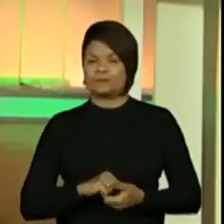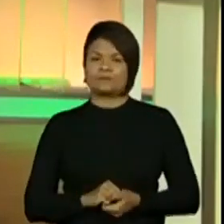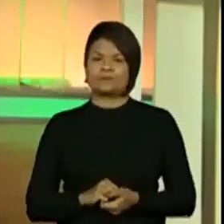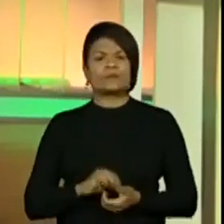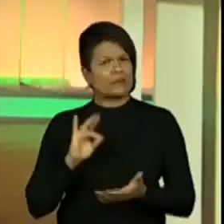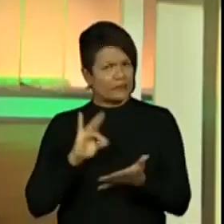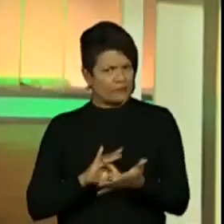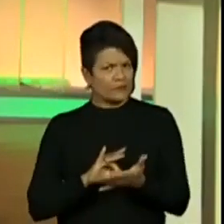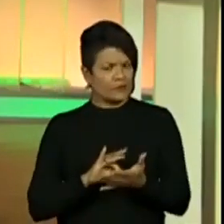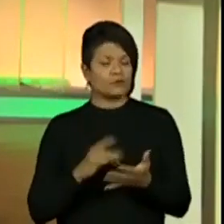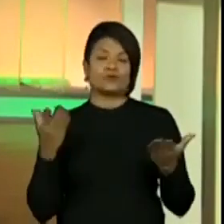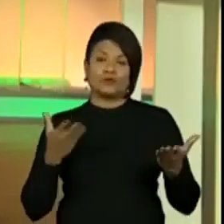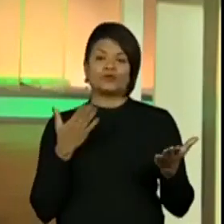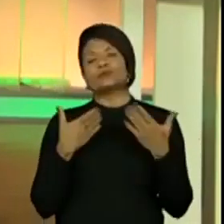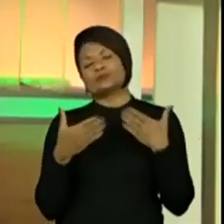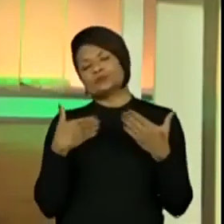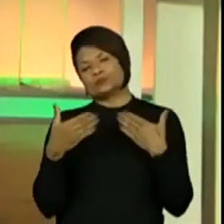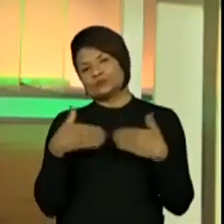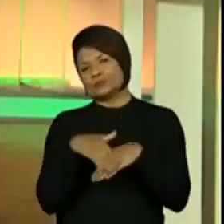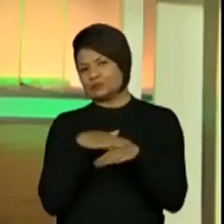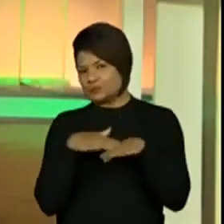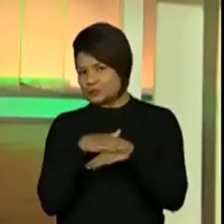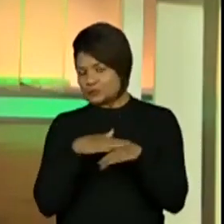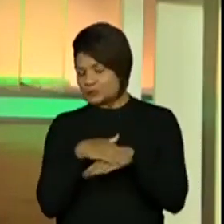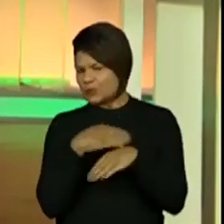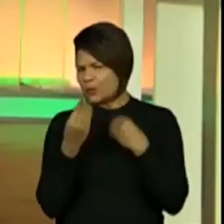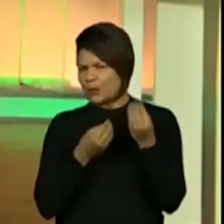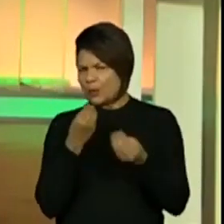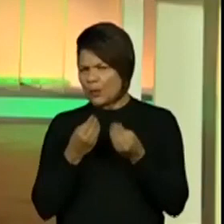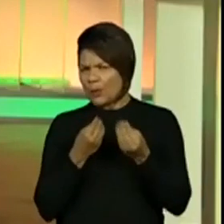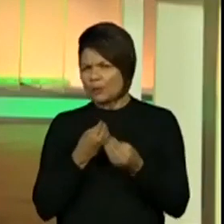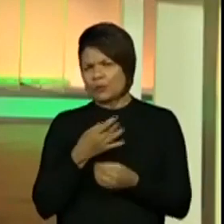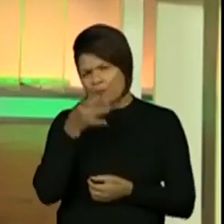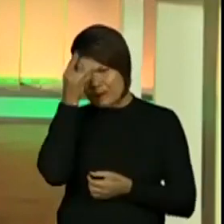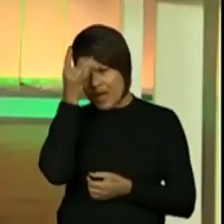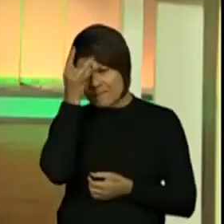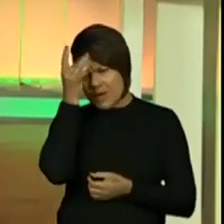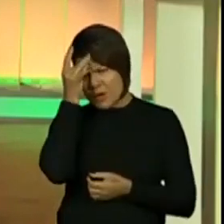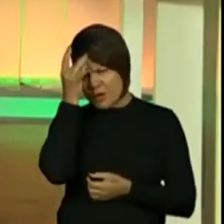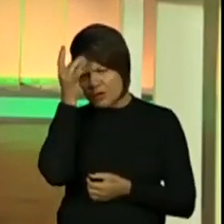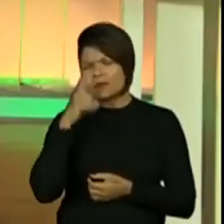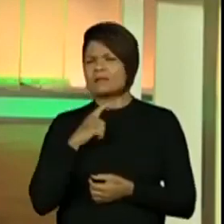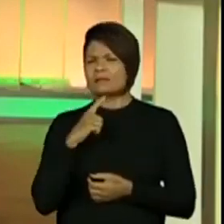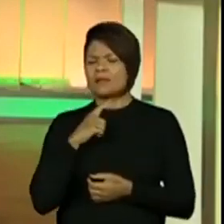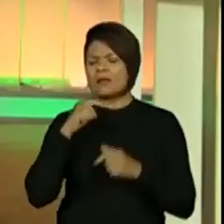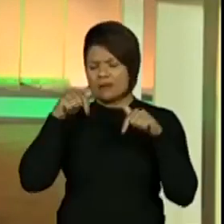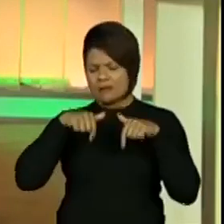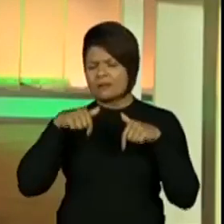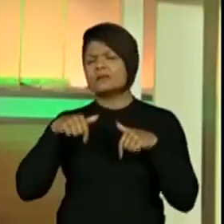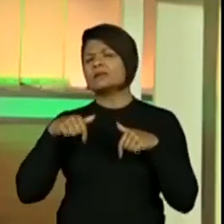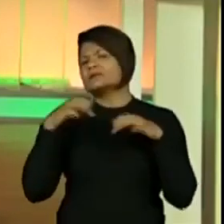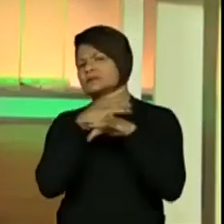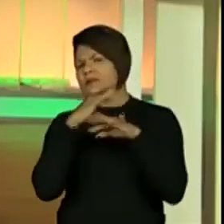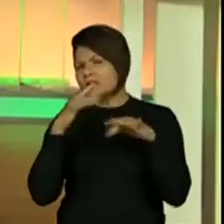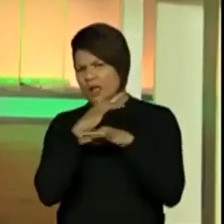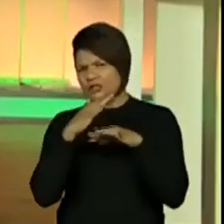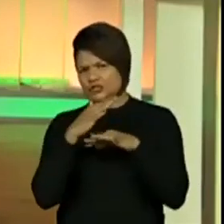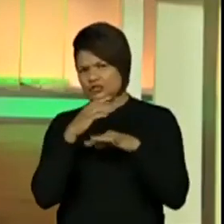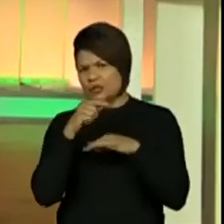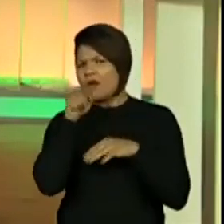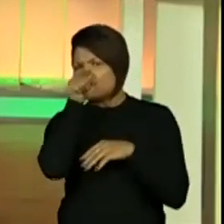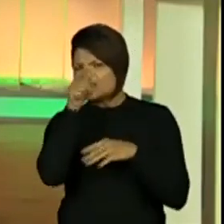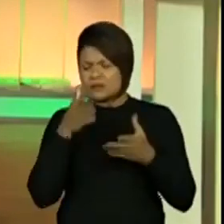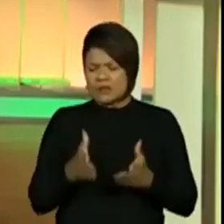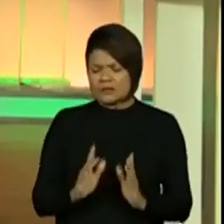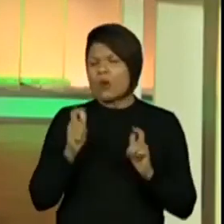gente vai conversar um pouquinho sobre as memórias que a cidade, na nossa cidade, quais as memórias que elas produzem, que